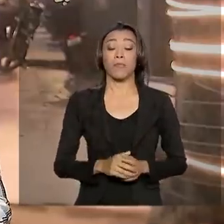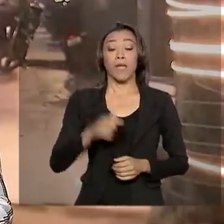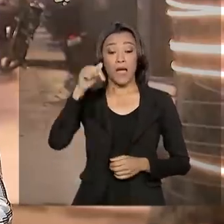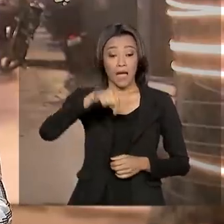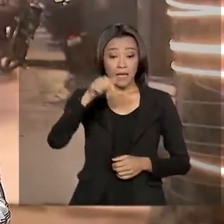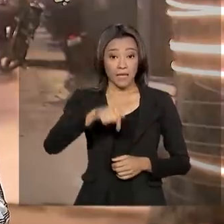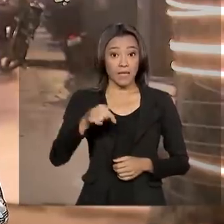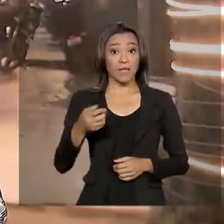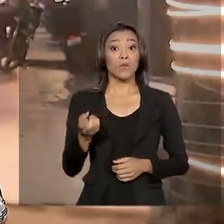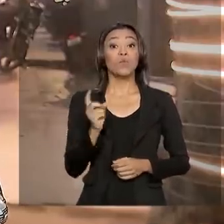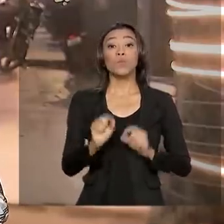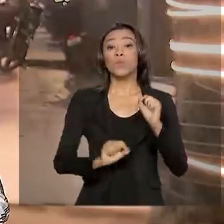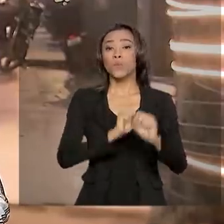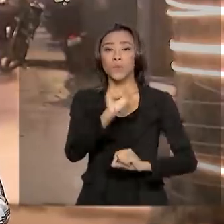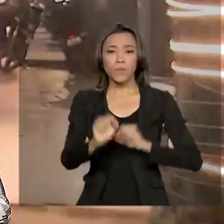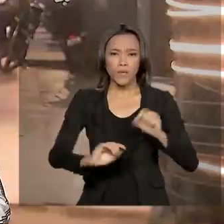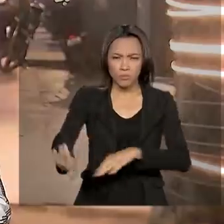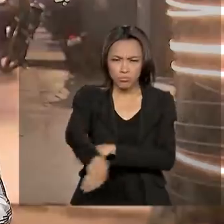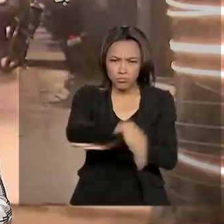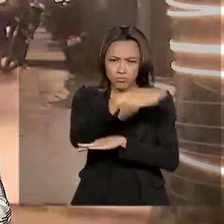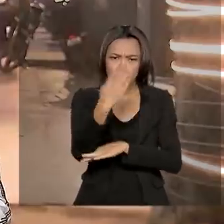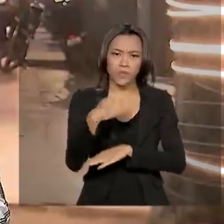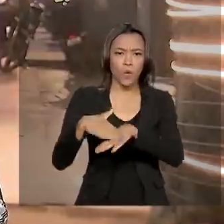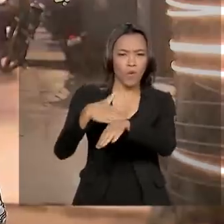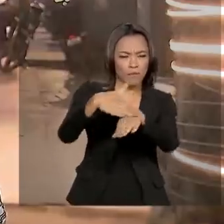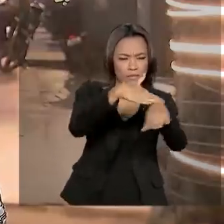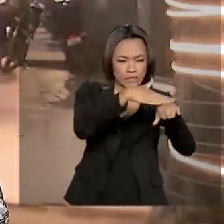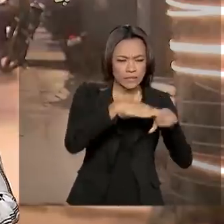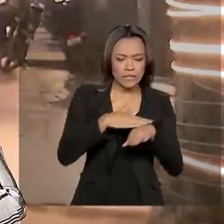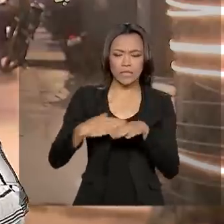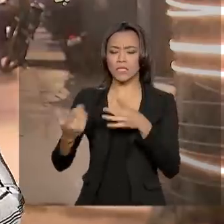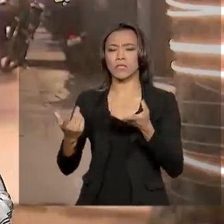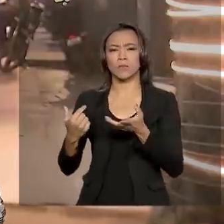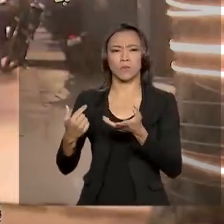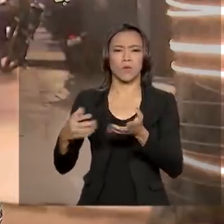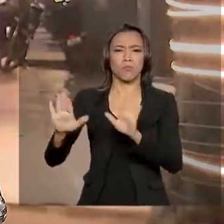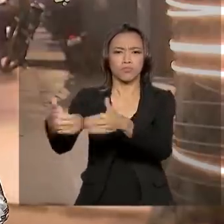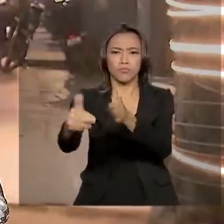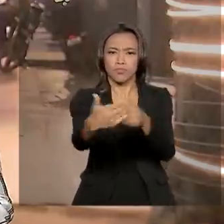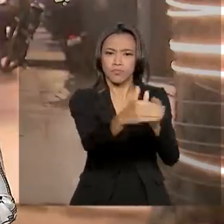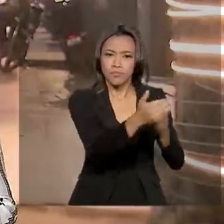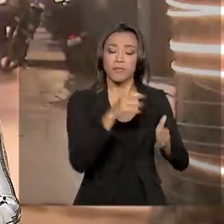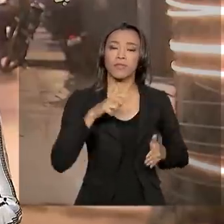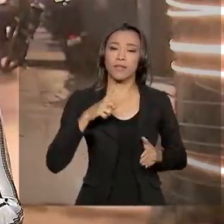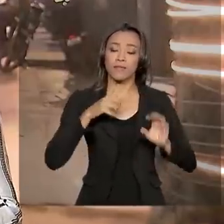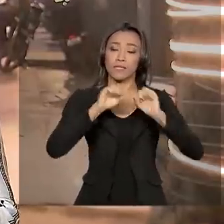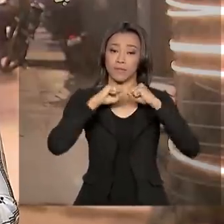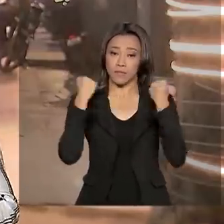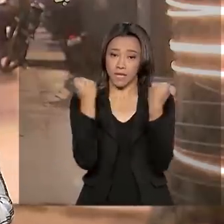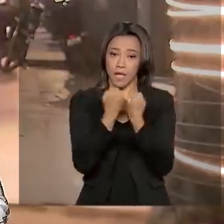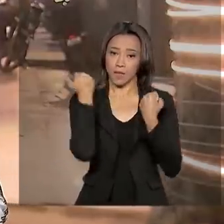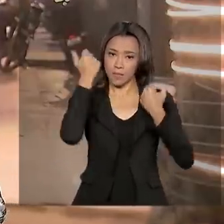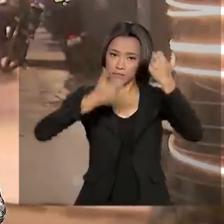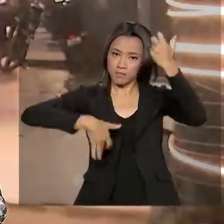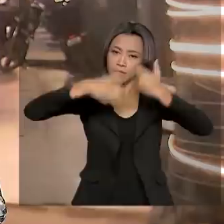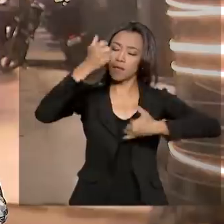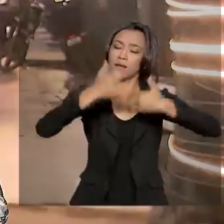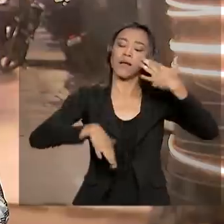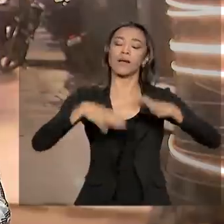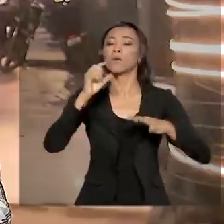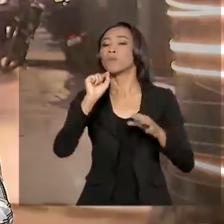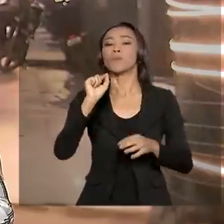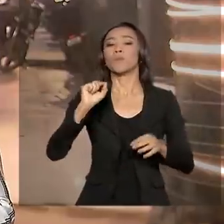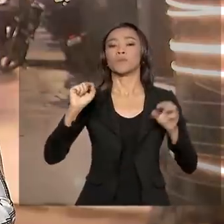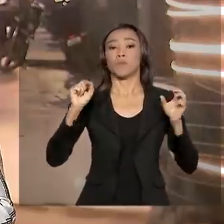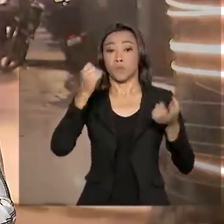o dia foi de falar com os empresários indianos, foi dia de fazer negócios. Teve um seminário para falar sobre o Brasil e o recado foi o